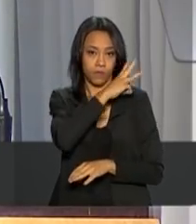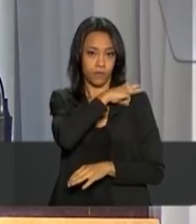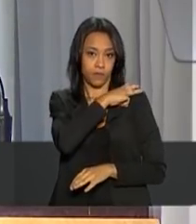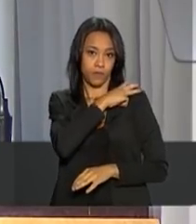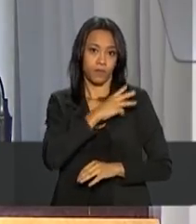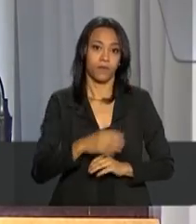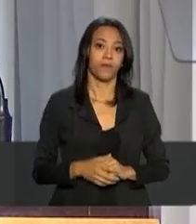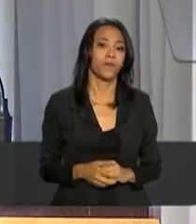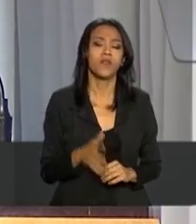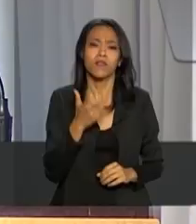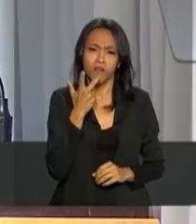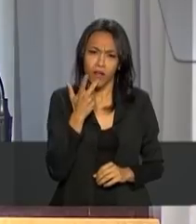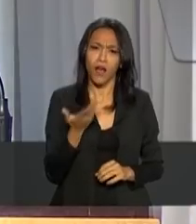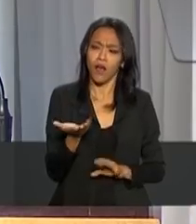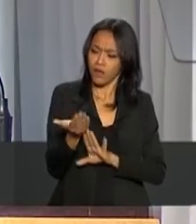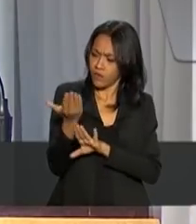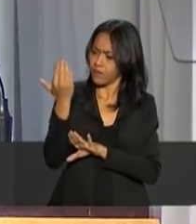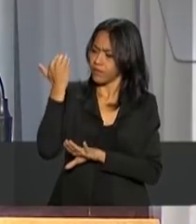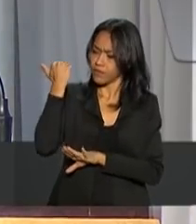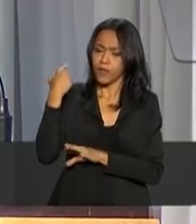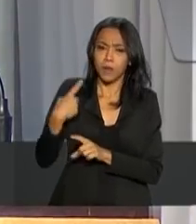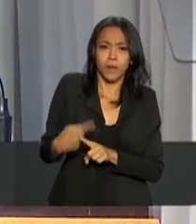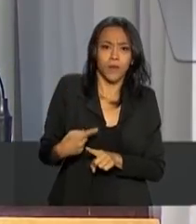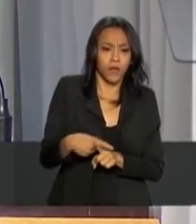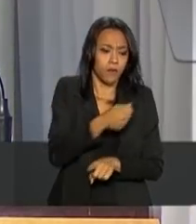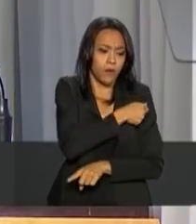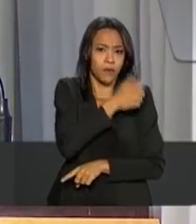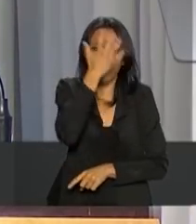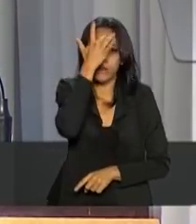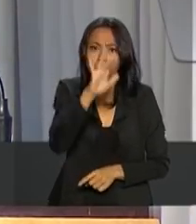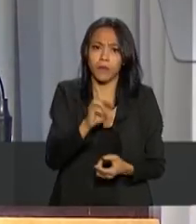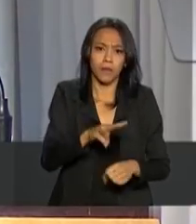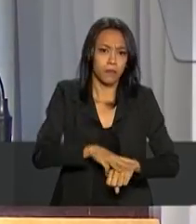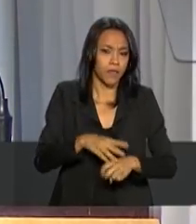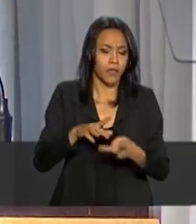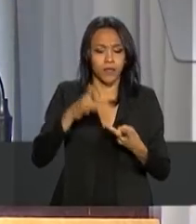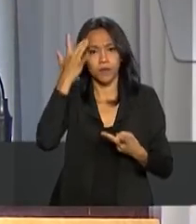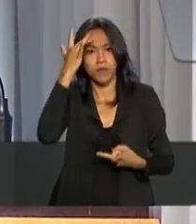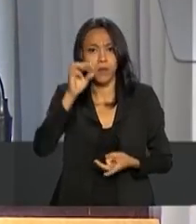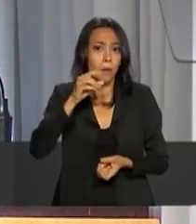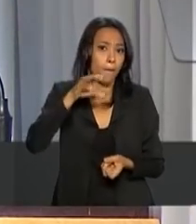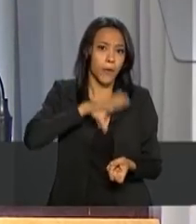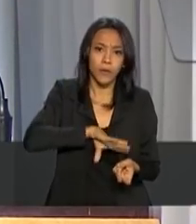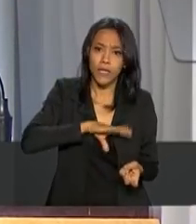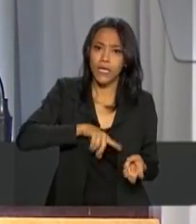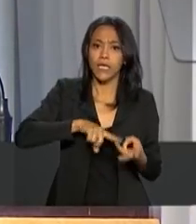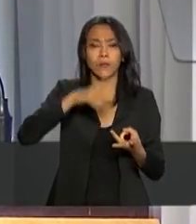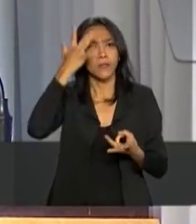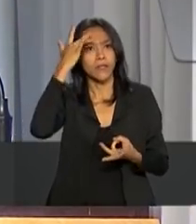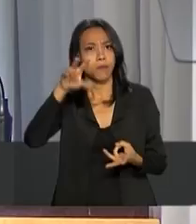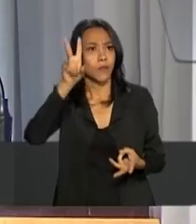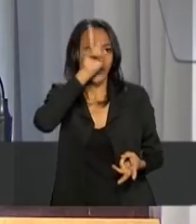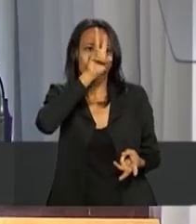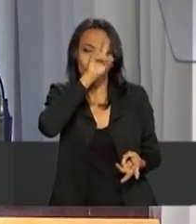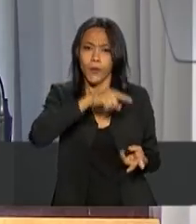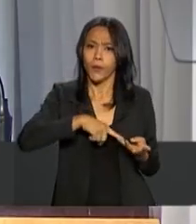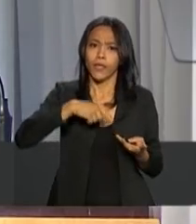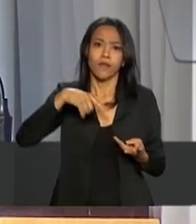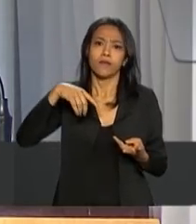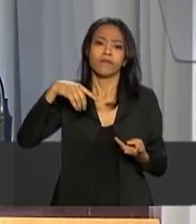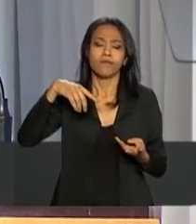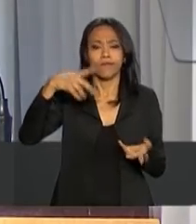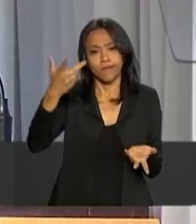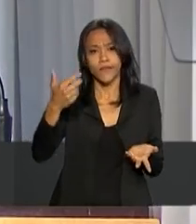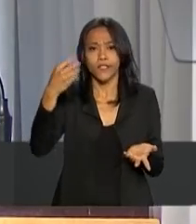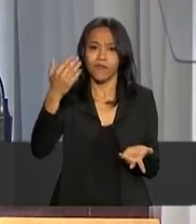porque o aluno não sabia matemática, não sabia português, não conhecia história, tinha dificuldade para aprendizado, etc, etc, etc. Ora bem,